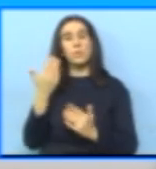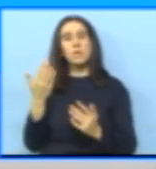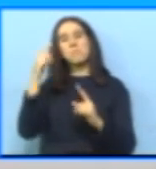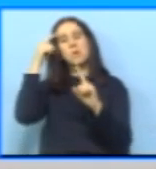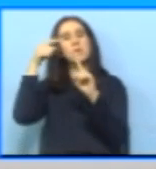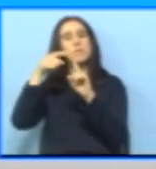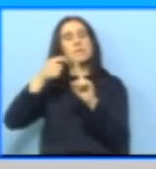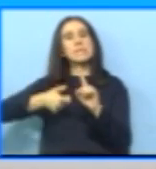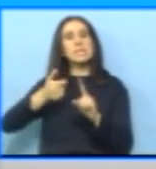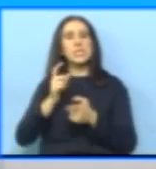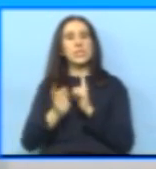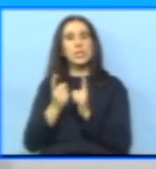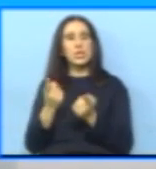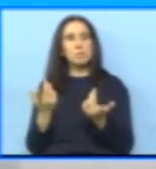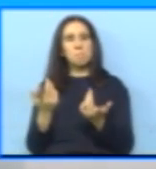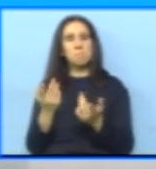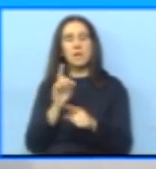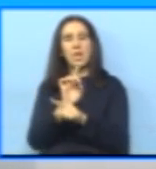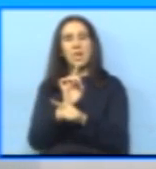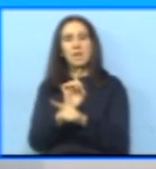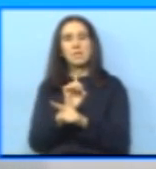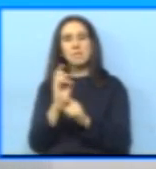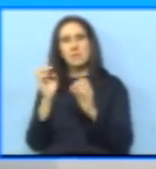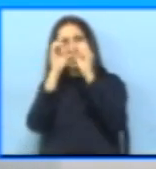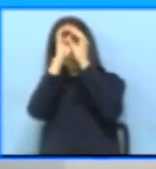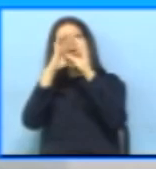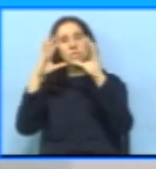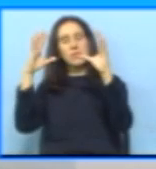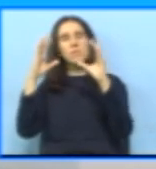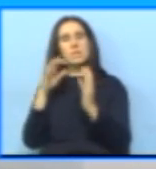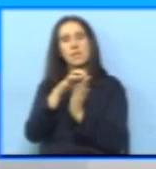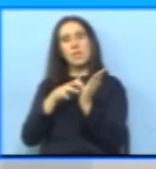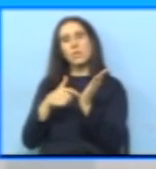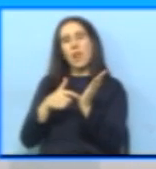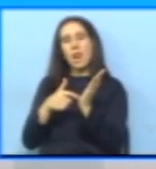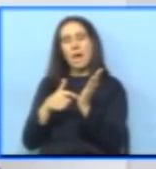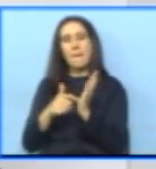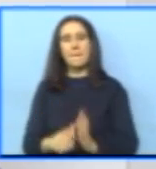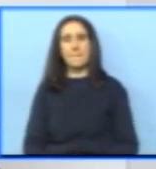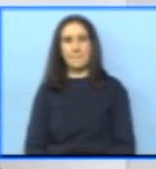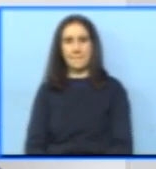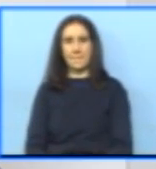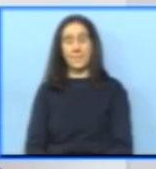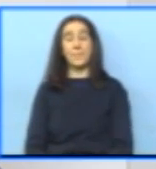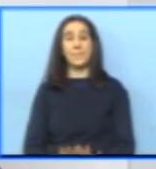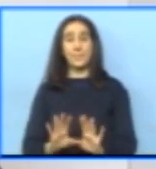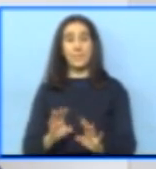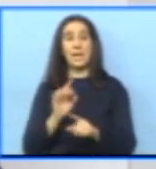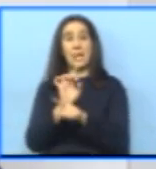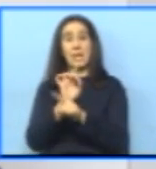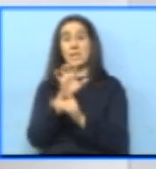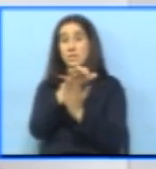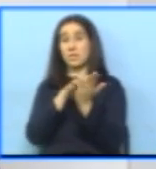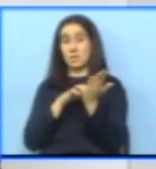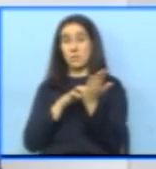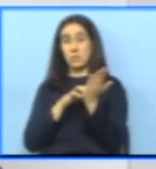objetivo, sobretudo, são utilizadas estas imagens ao longo do texto? Este texto que